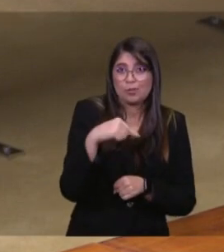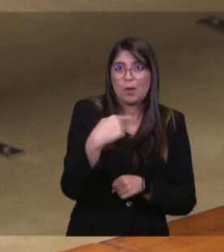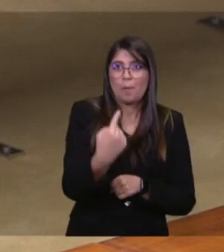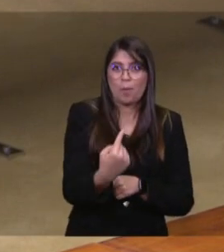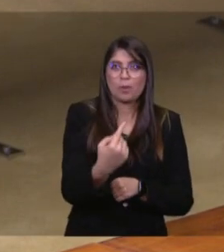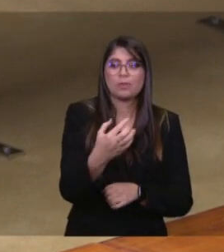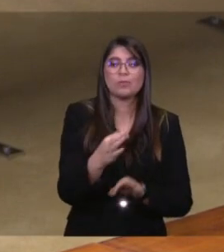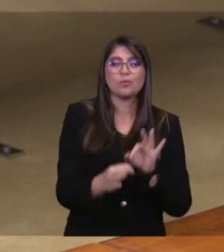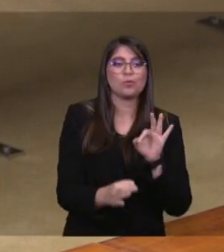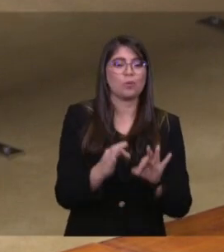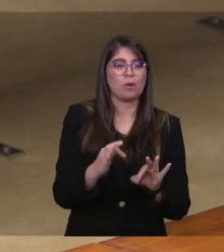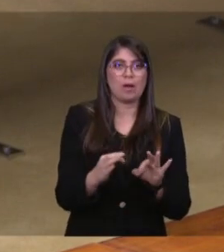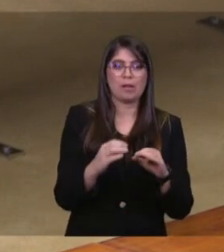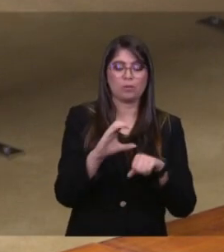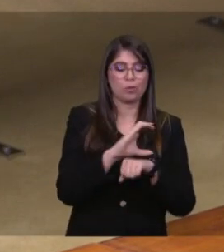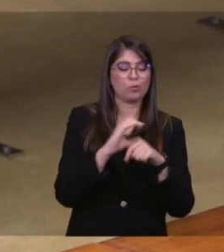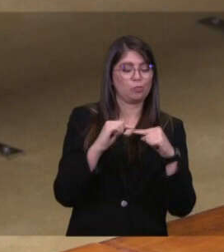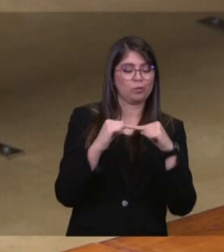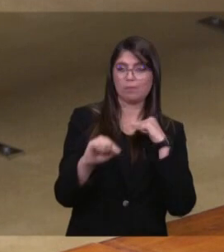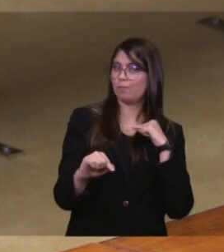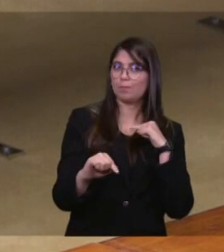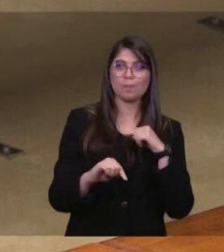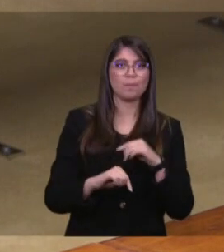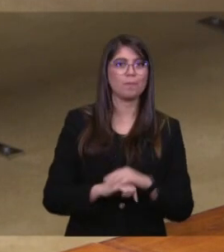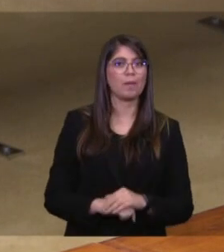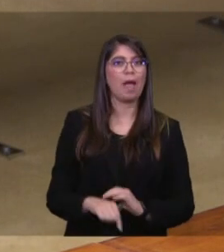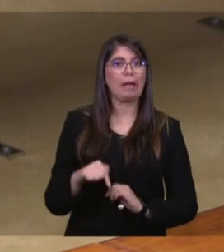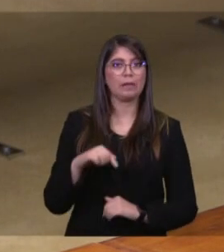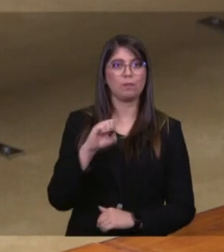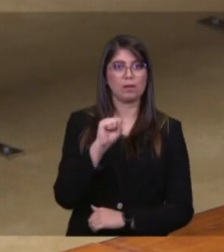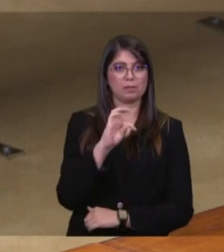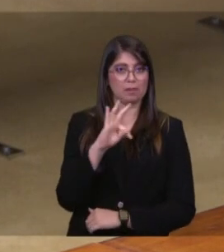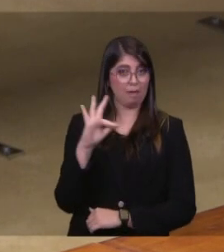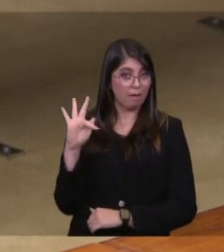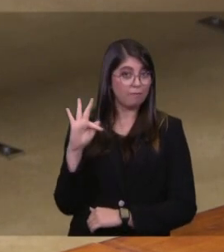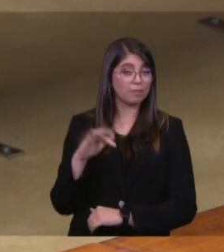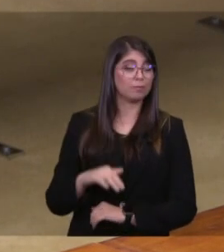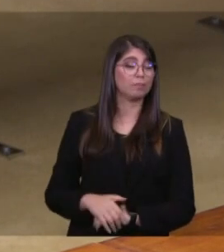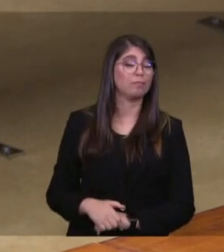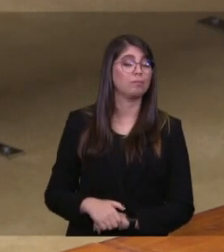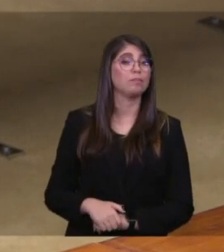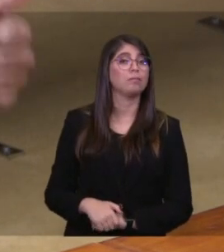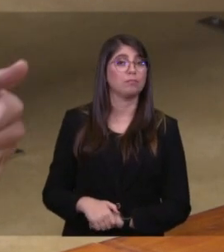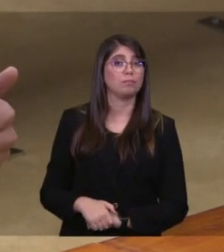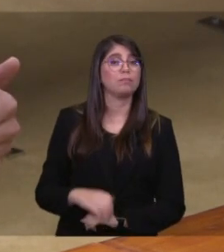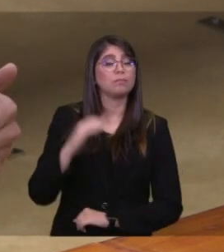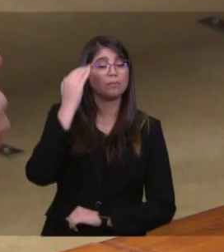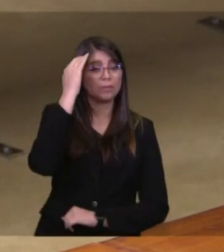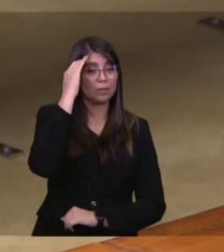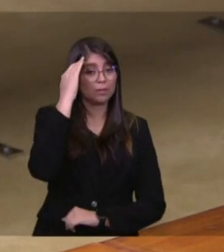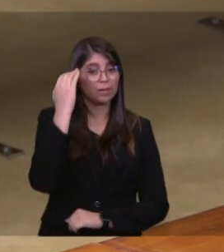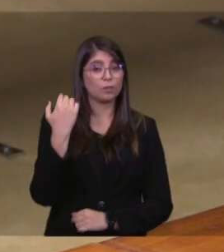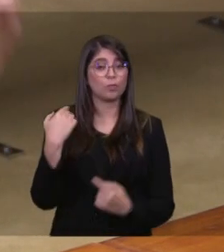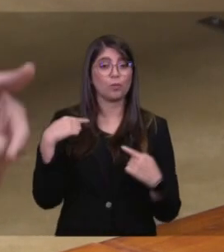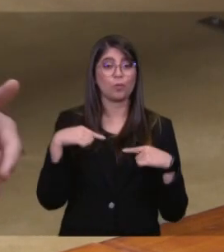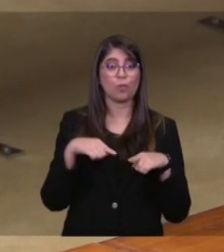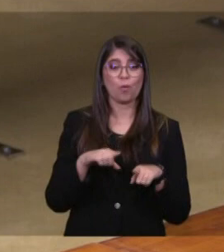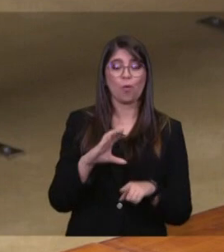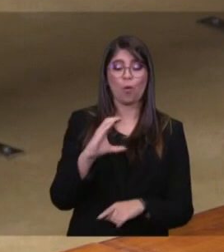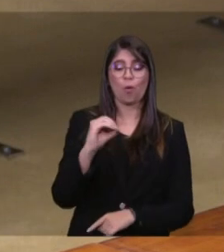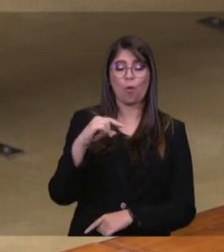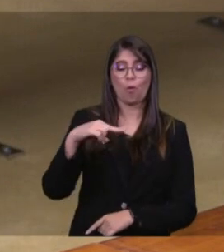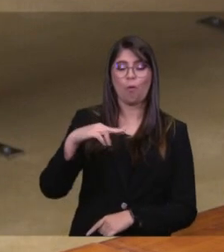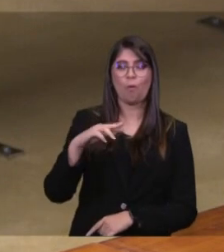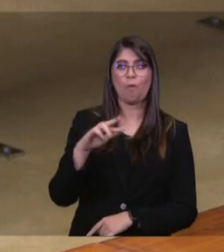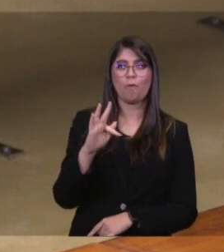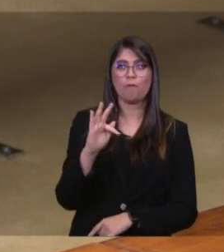foram julgadas inconstitucionais por essa Suprema Corte. Entendo que convênio arrasta